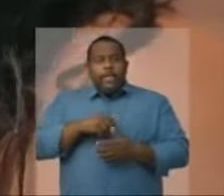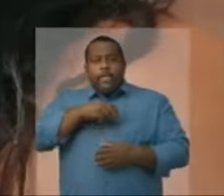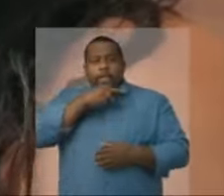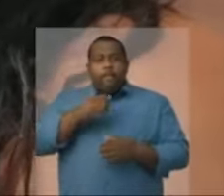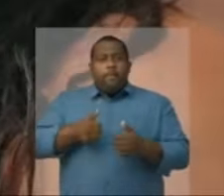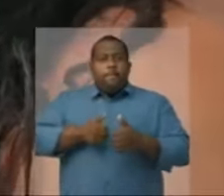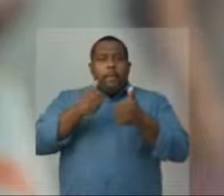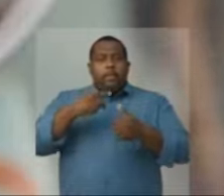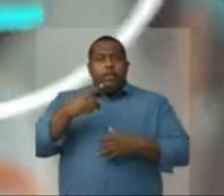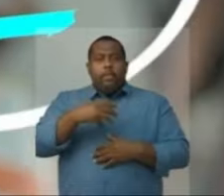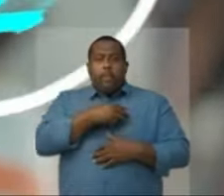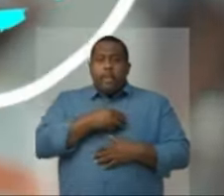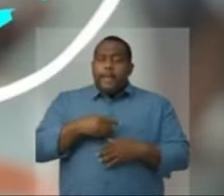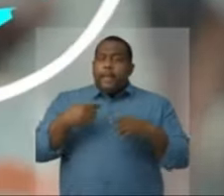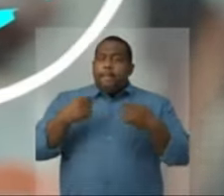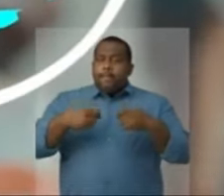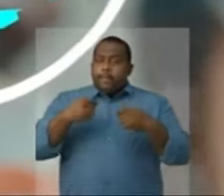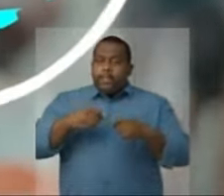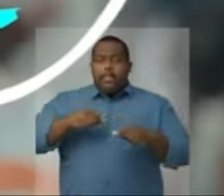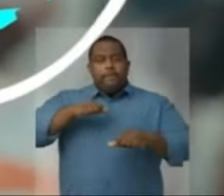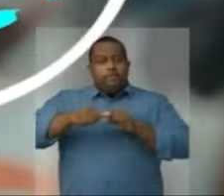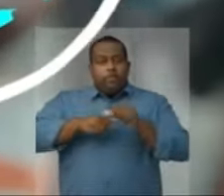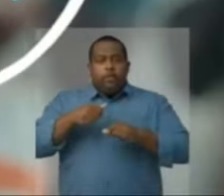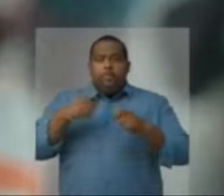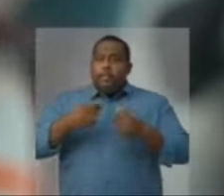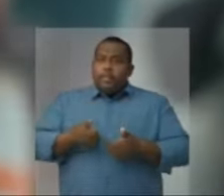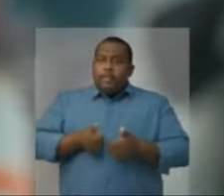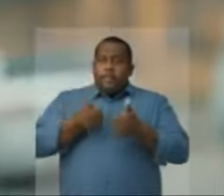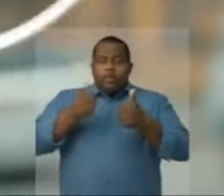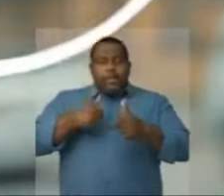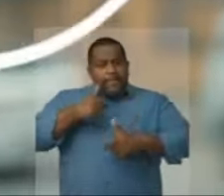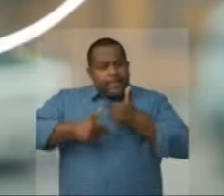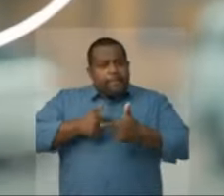a melhora da nossa Bahia. E nós precisamos de mudança, nós precisamos de uma